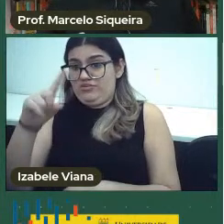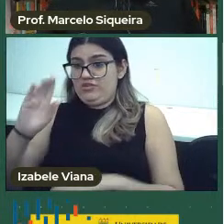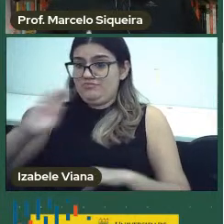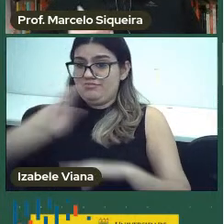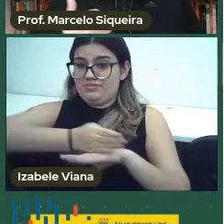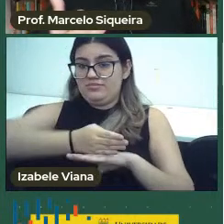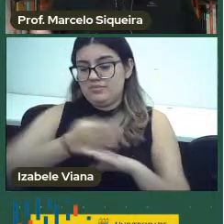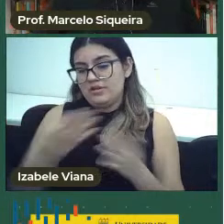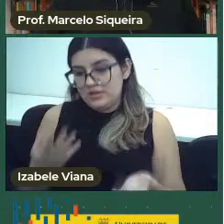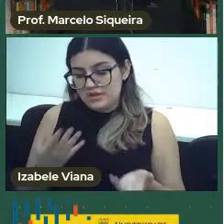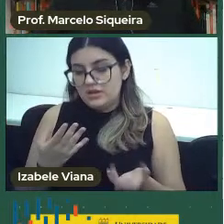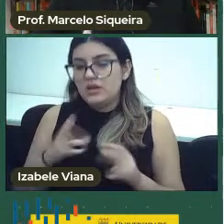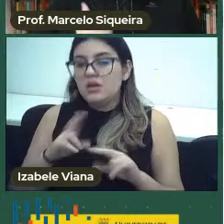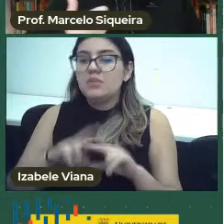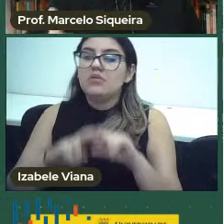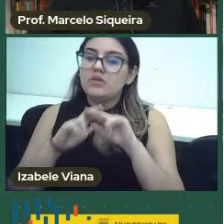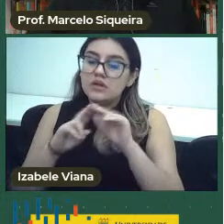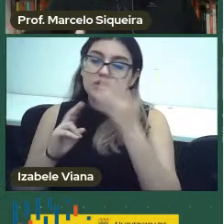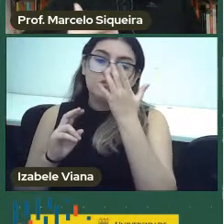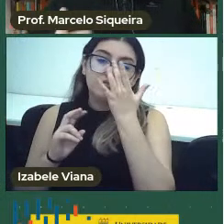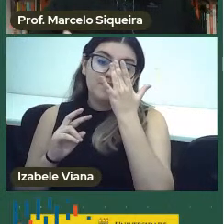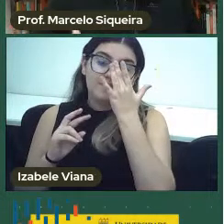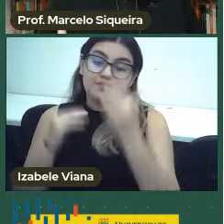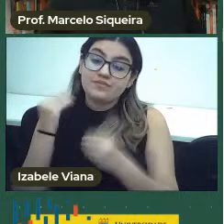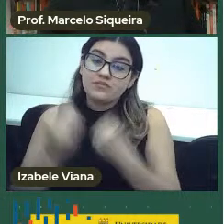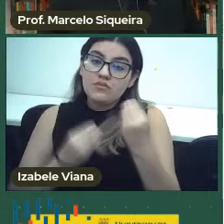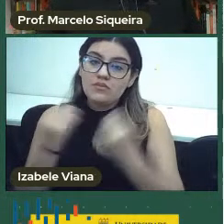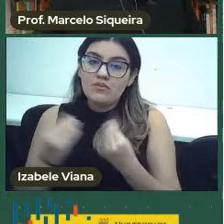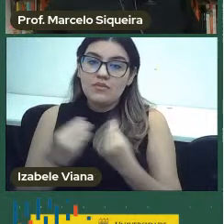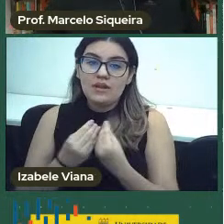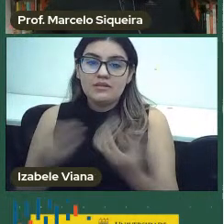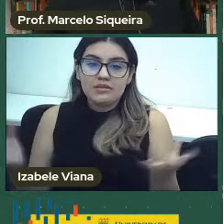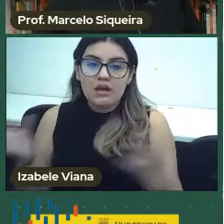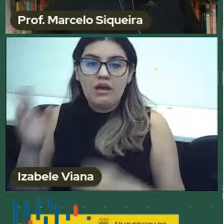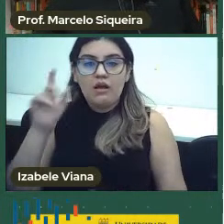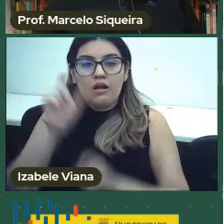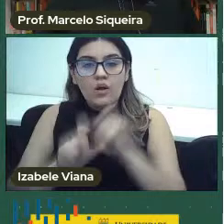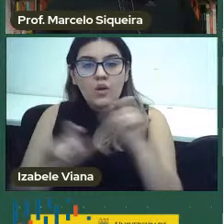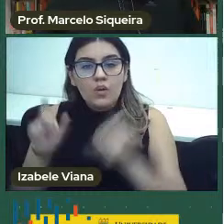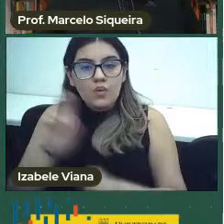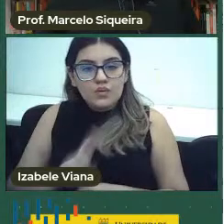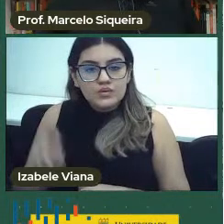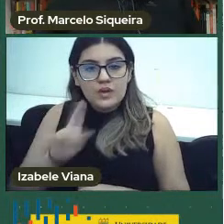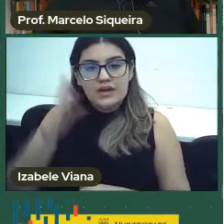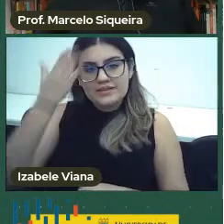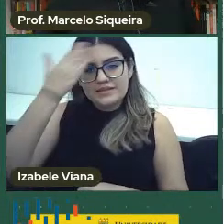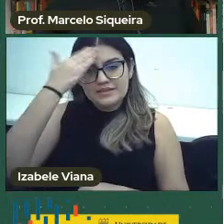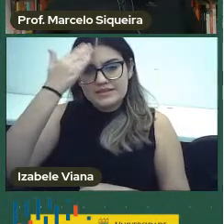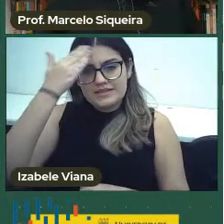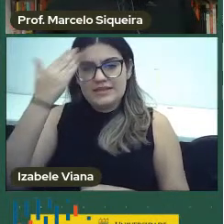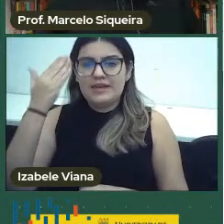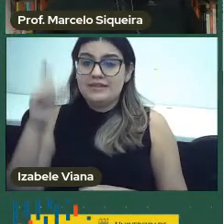de oferecimento para o usuário, de sua compreensão, como isso é delicado.